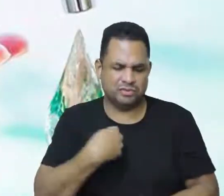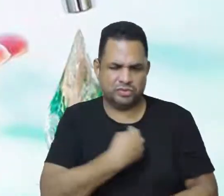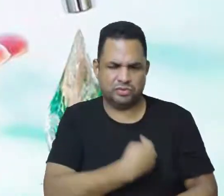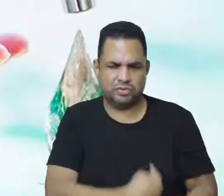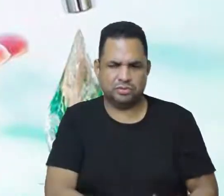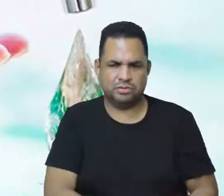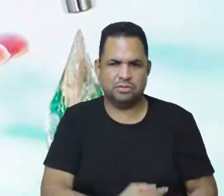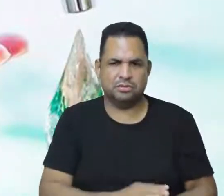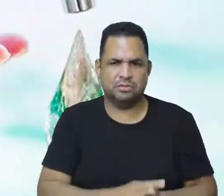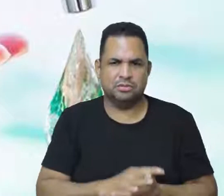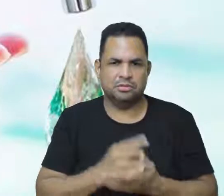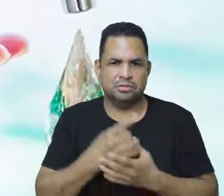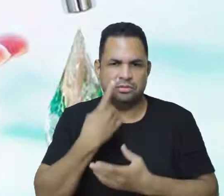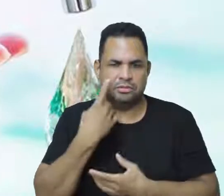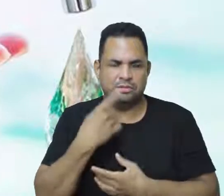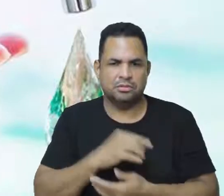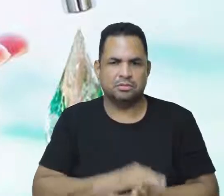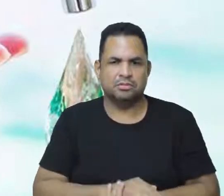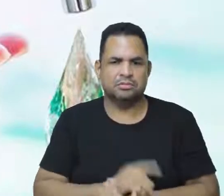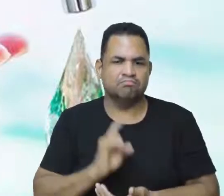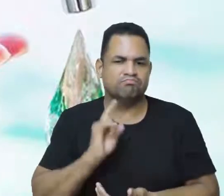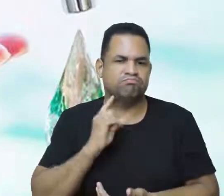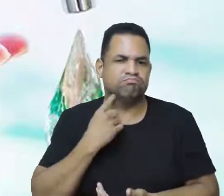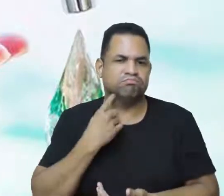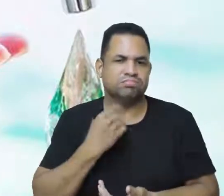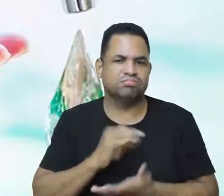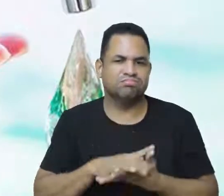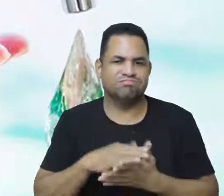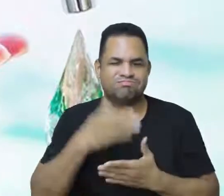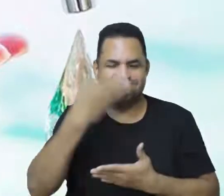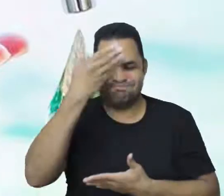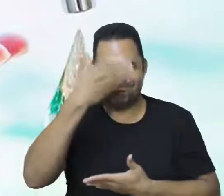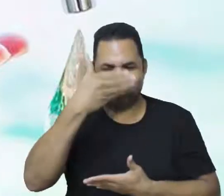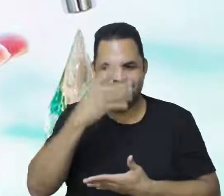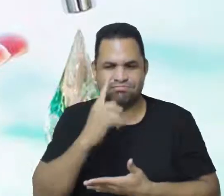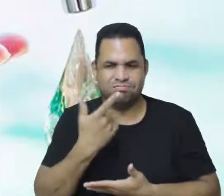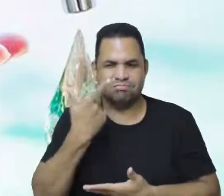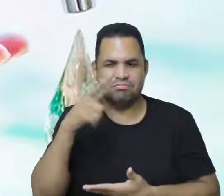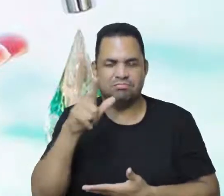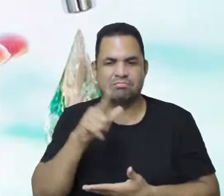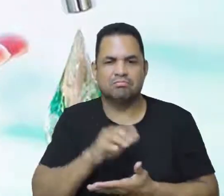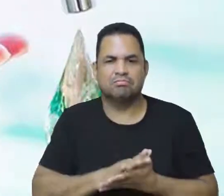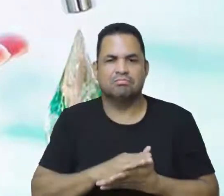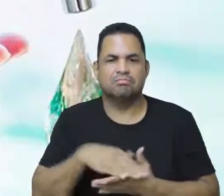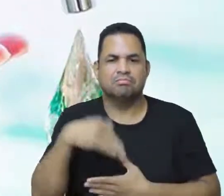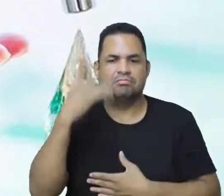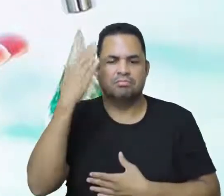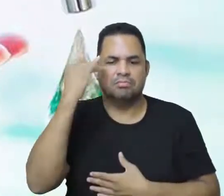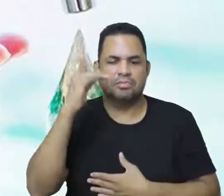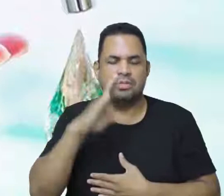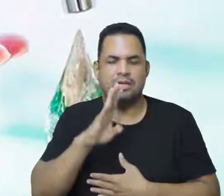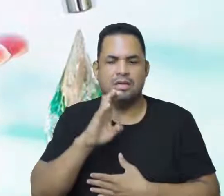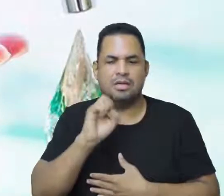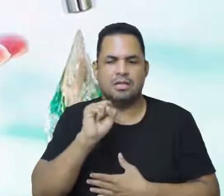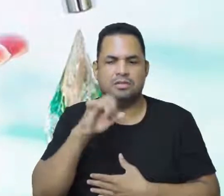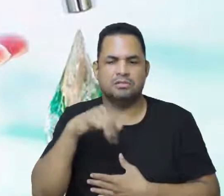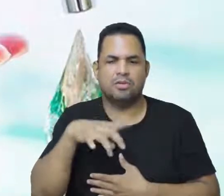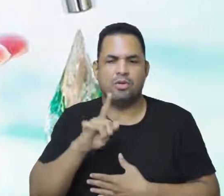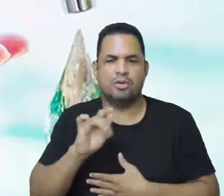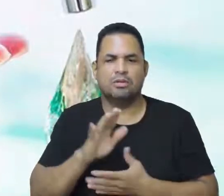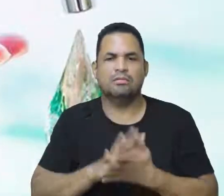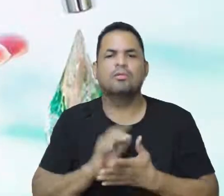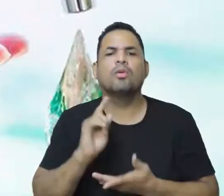ó, com a poluição, que você não vê nada. É o famoso smog. O que é que eles